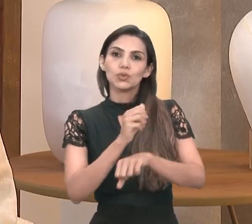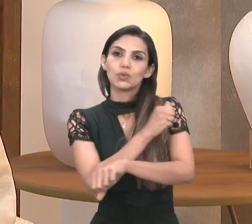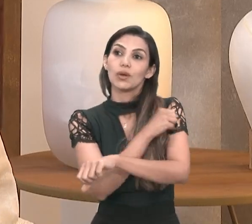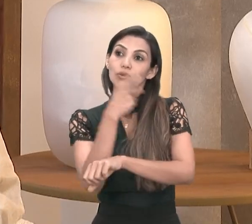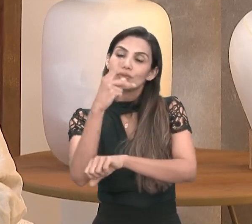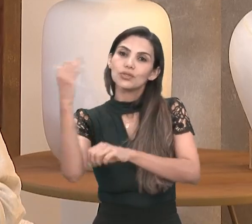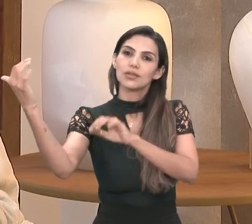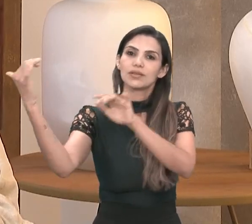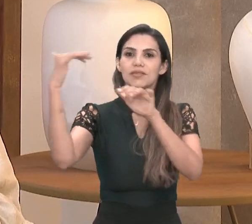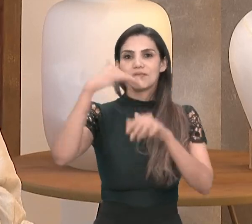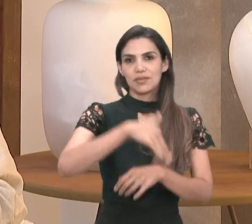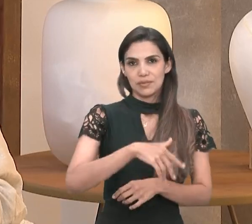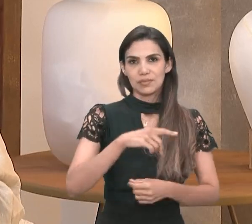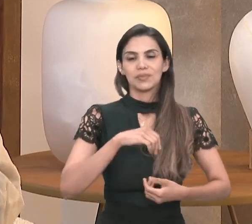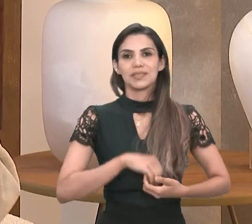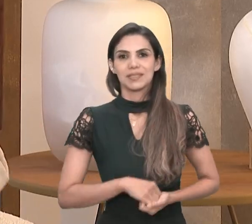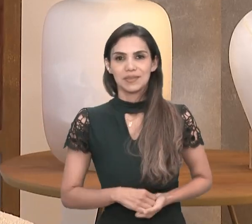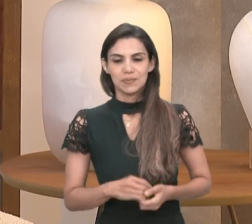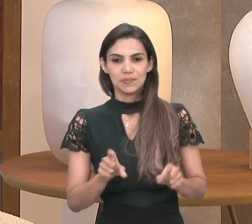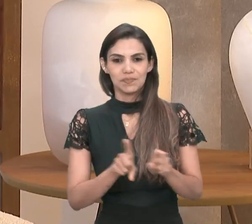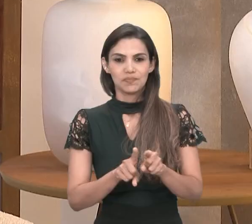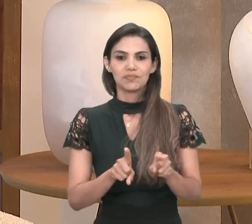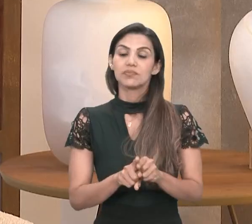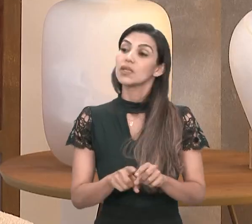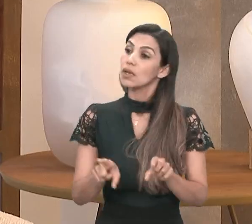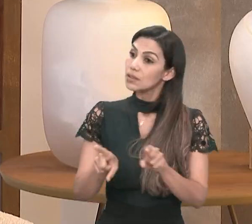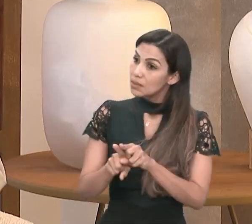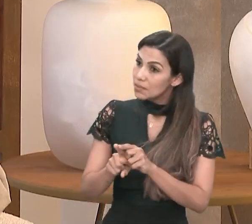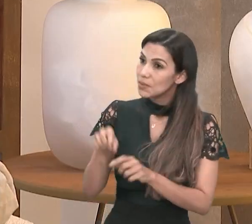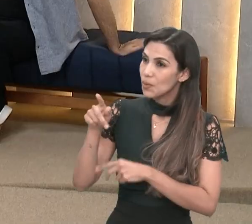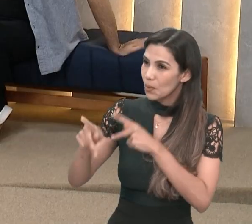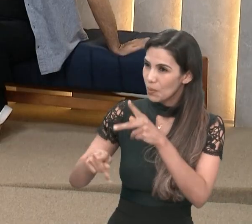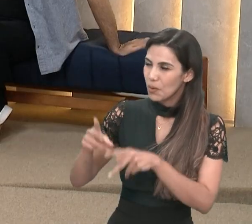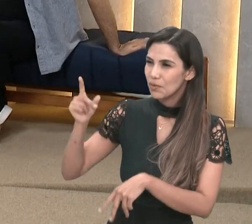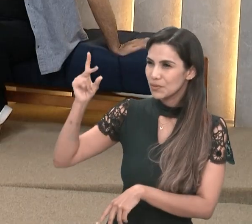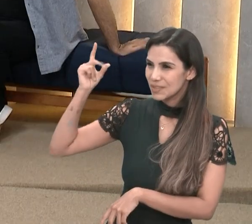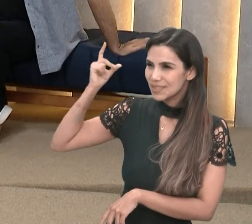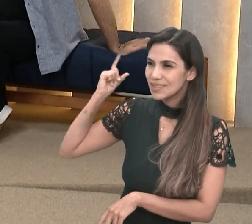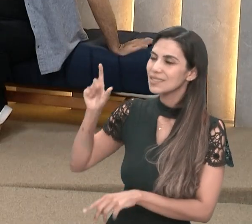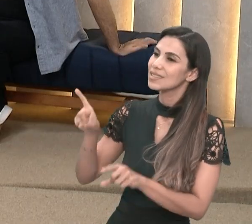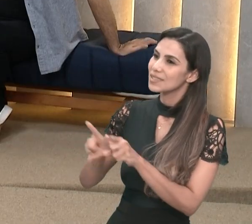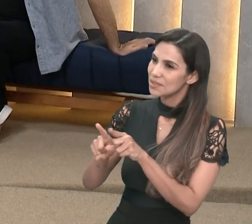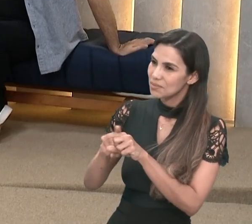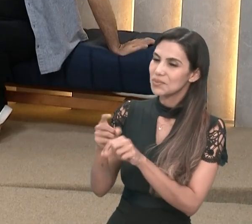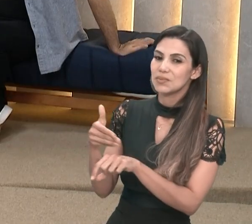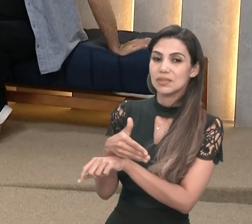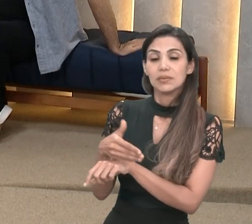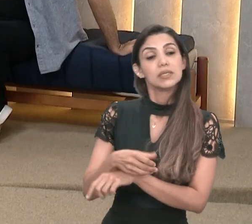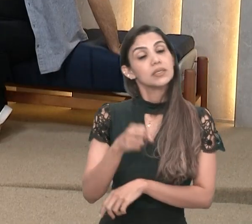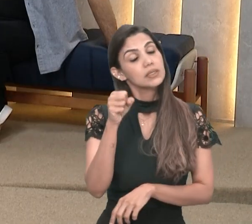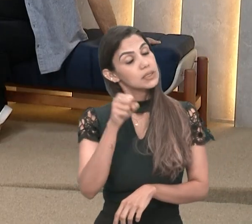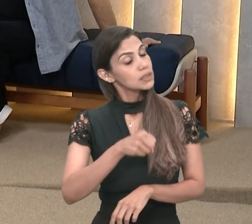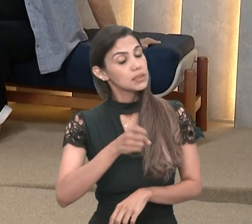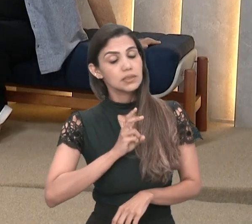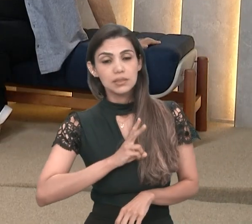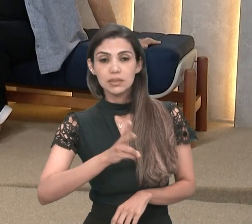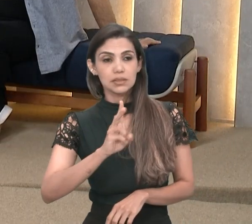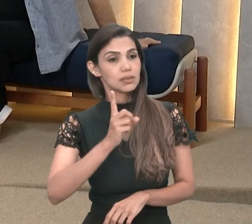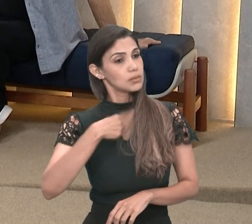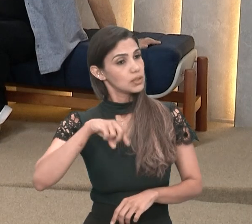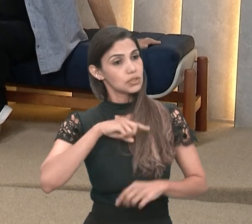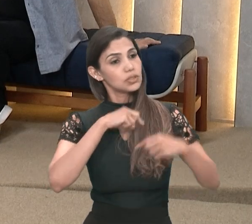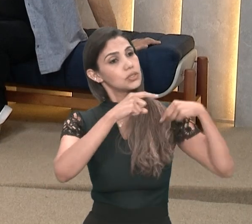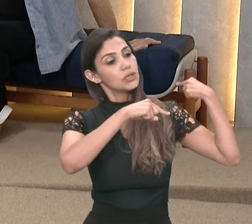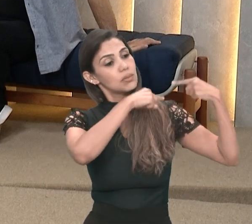Calunga, Os povos originários estão sempre presentes, sempre presente, porque é a nossa origem, né? A nossa ancestralidade está